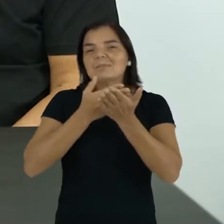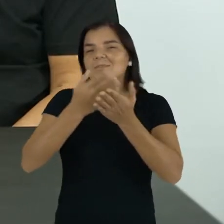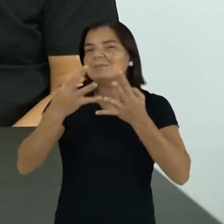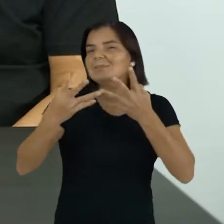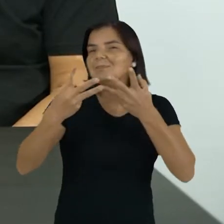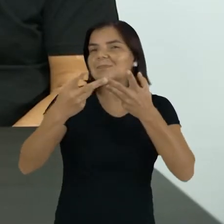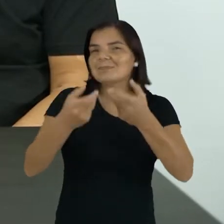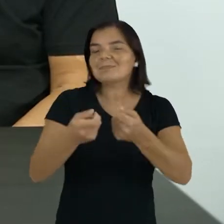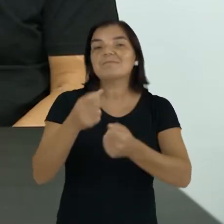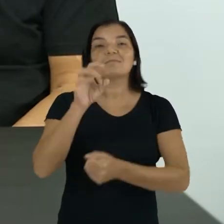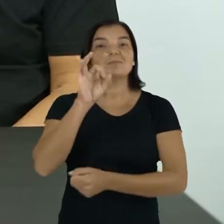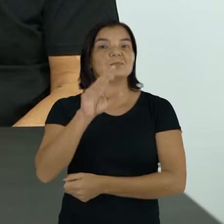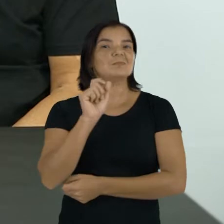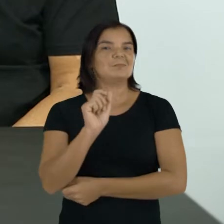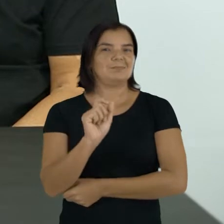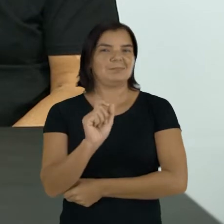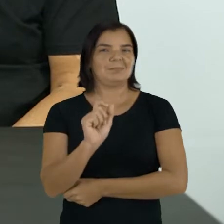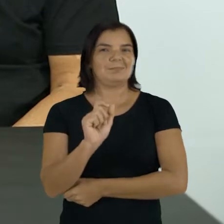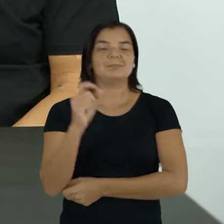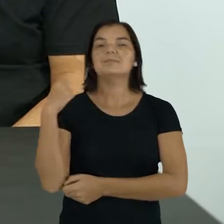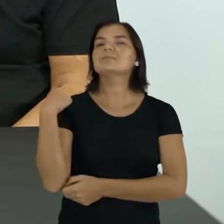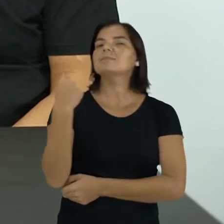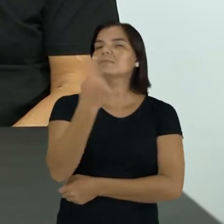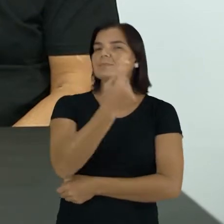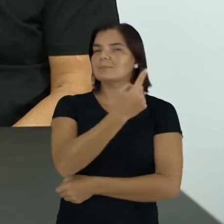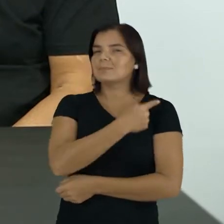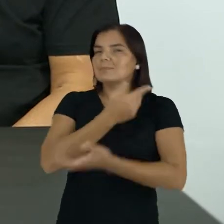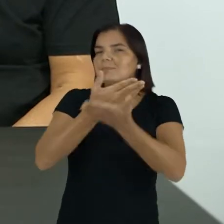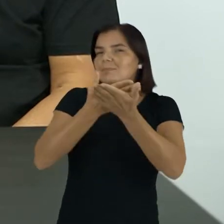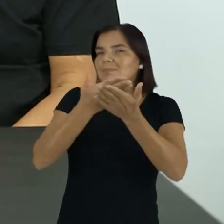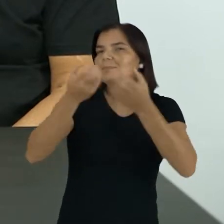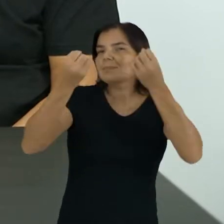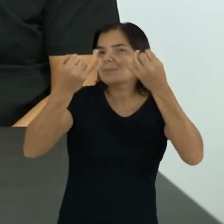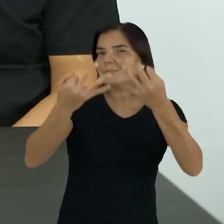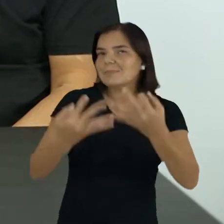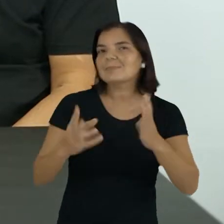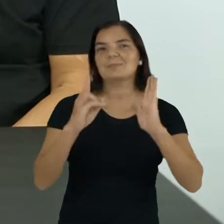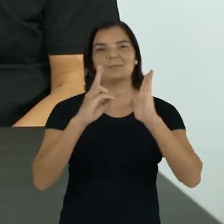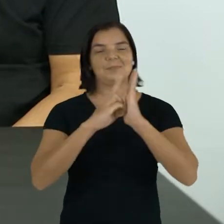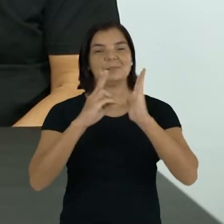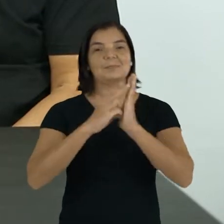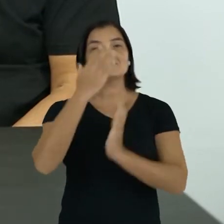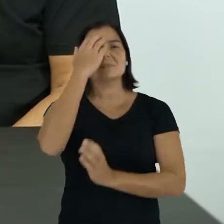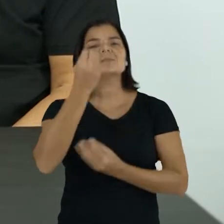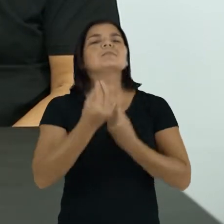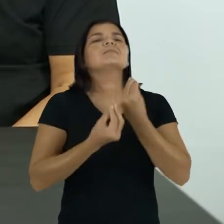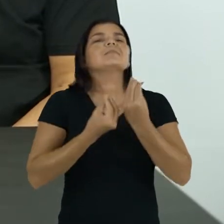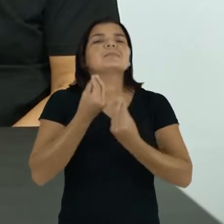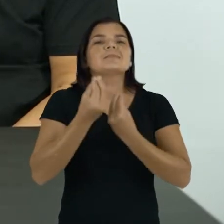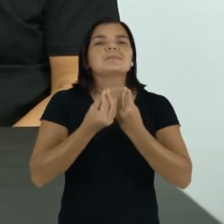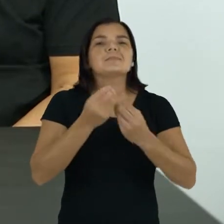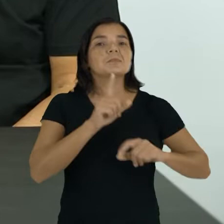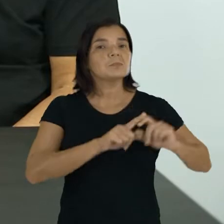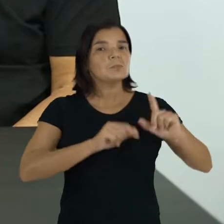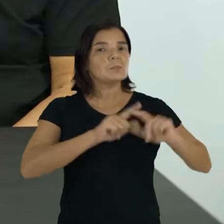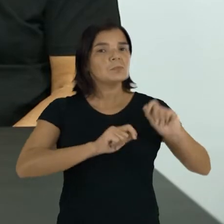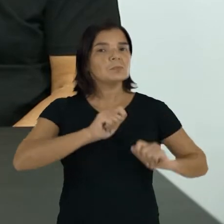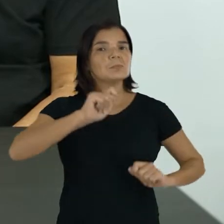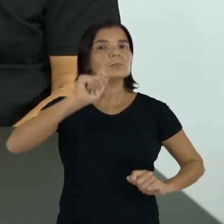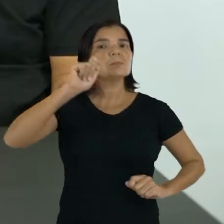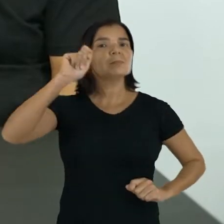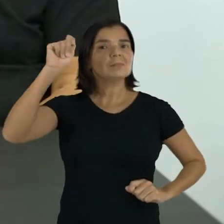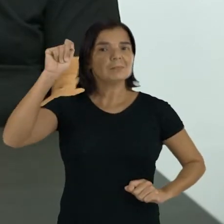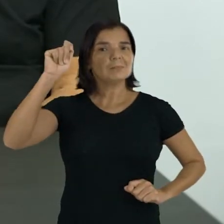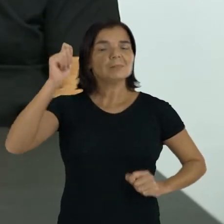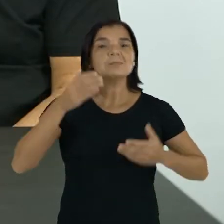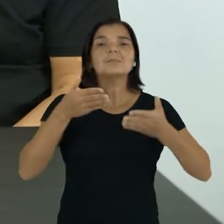de tudo. Só que, para nós falarmos dos indígenas, nós precisamos saber como foi que o Acre chegou, né? Como foi que